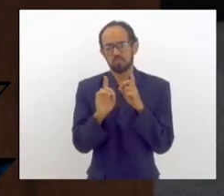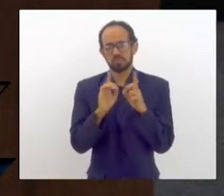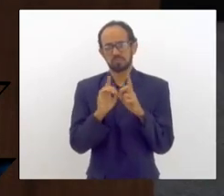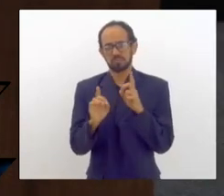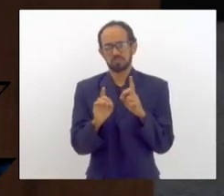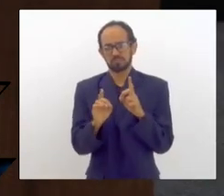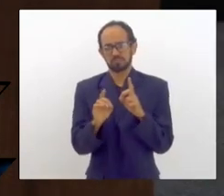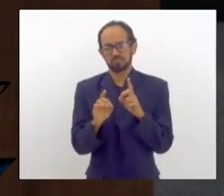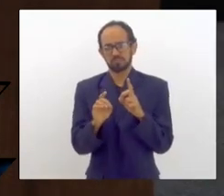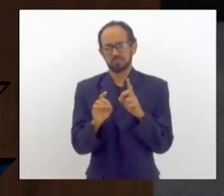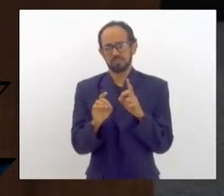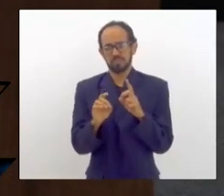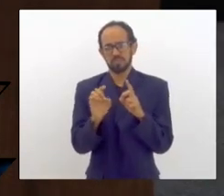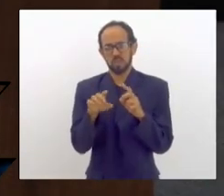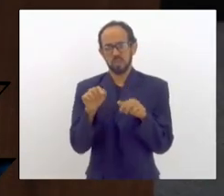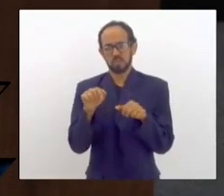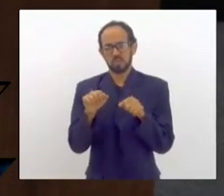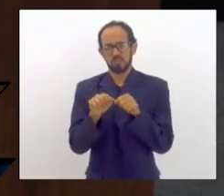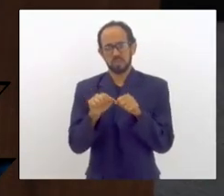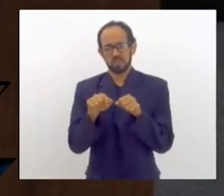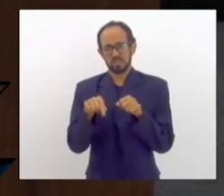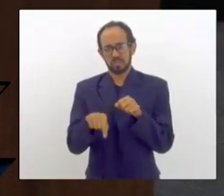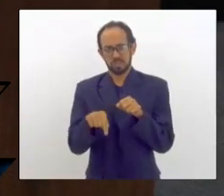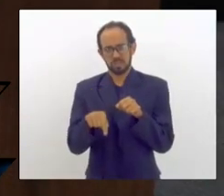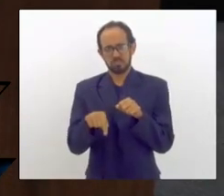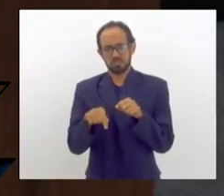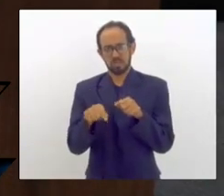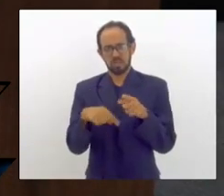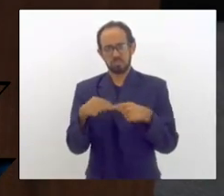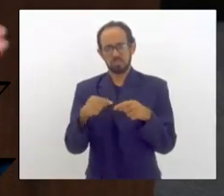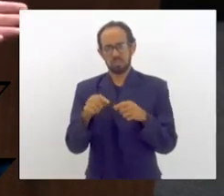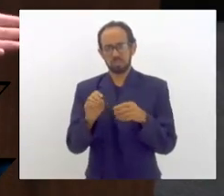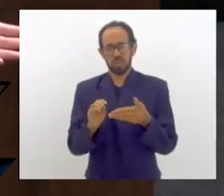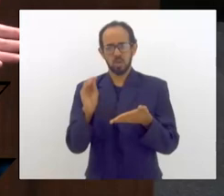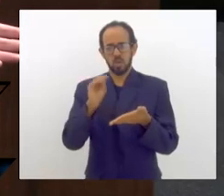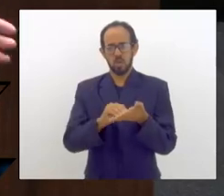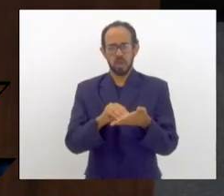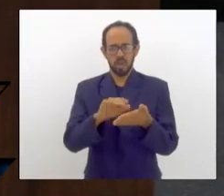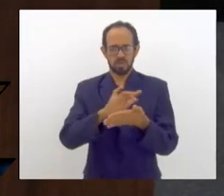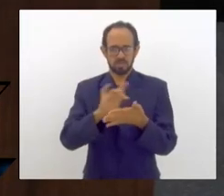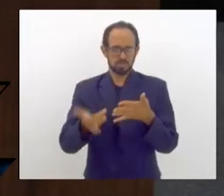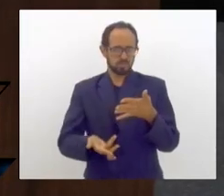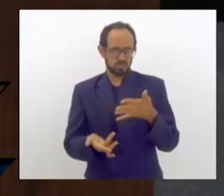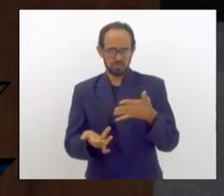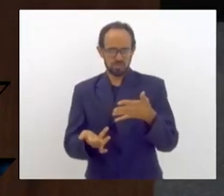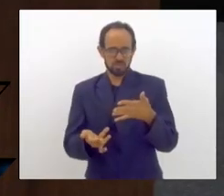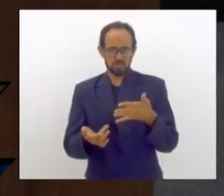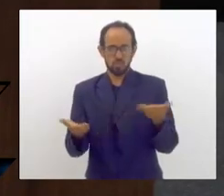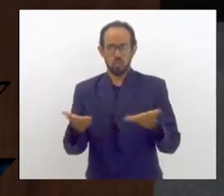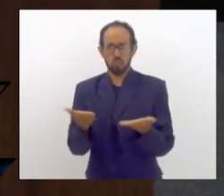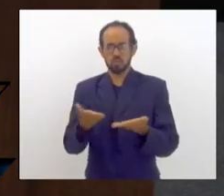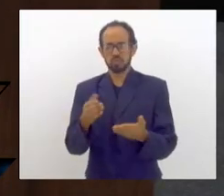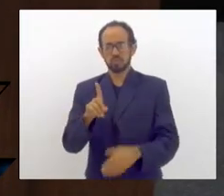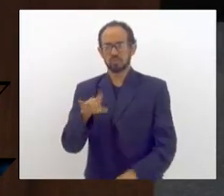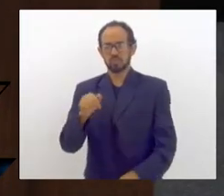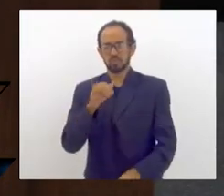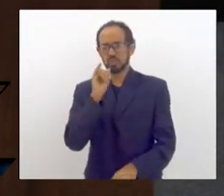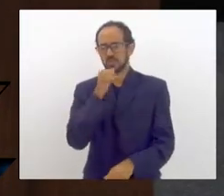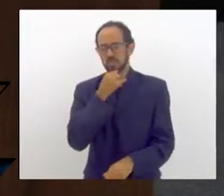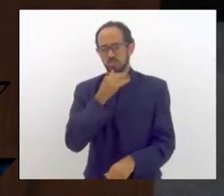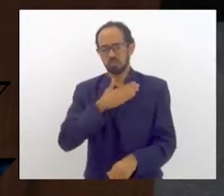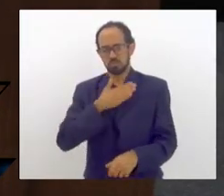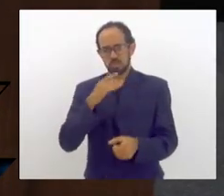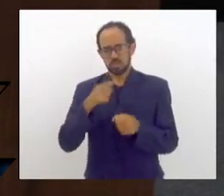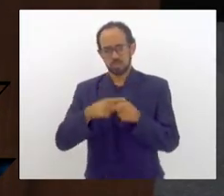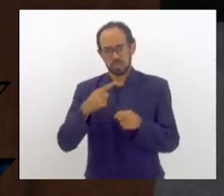que só é feita aqui para ser jogada nas redes sociais. Foi o que eu falei. Hoje é um dia muito triste para a minha cidade. O meu povo